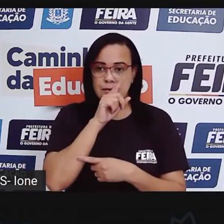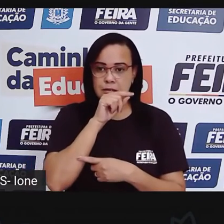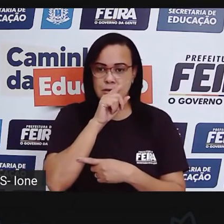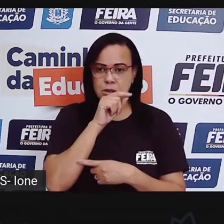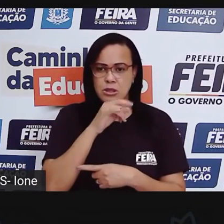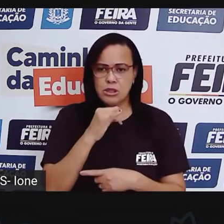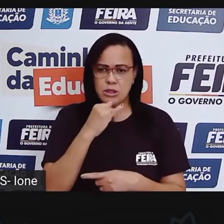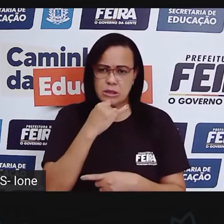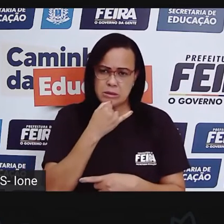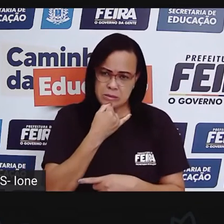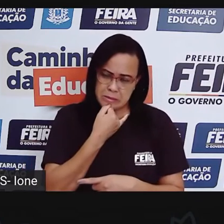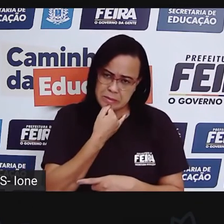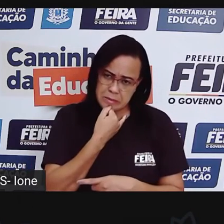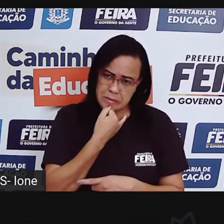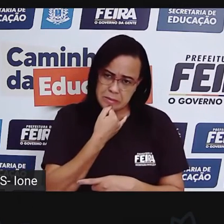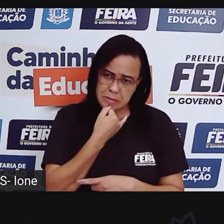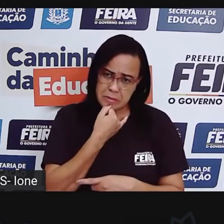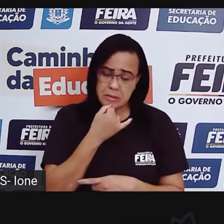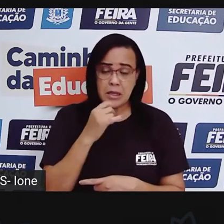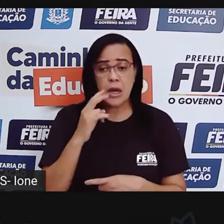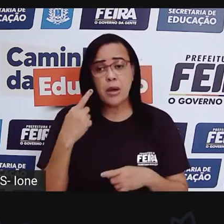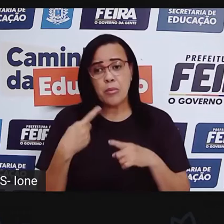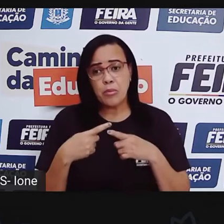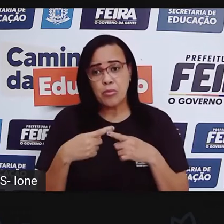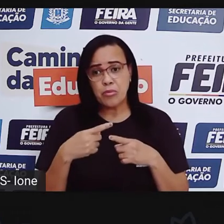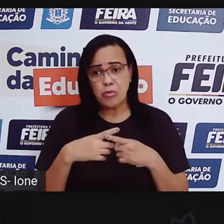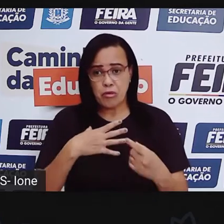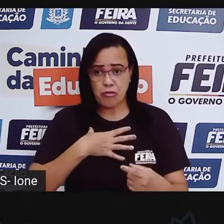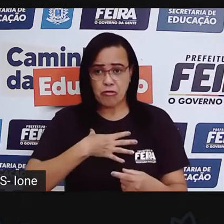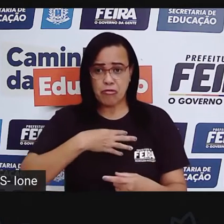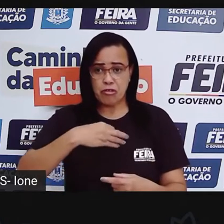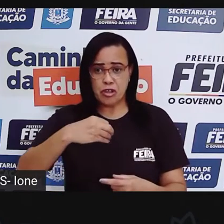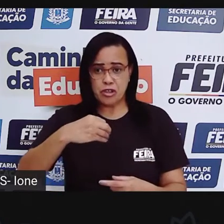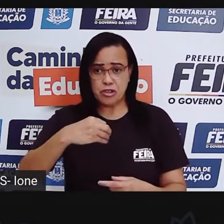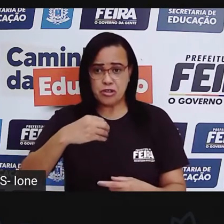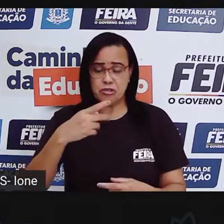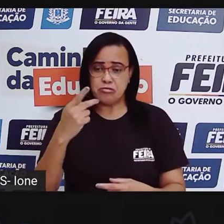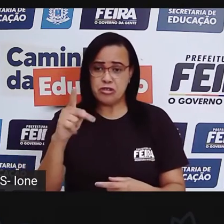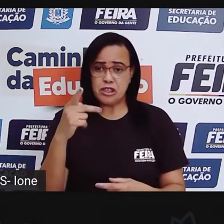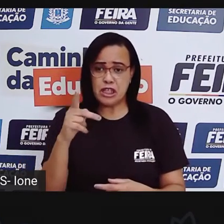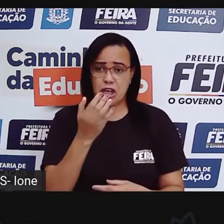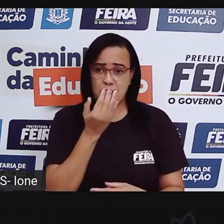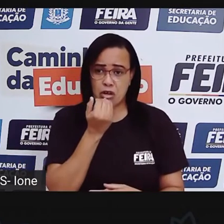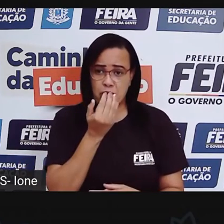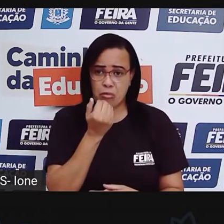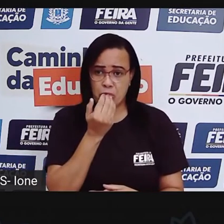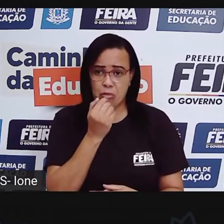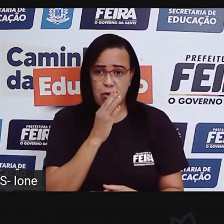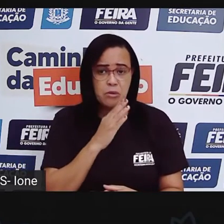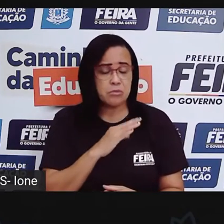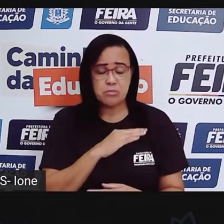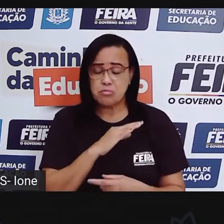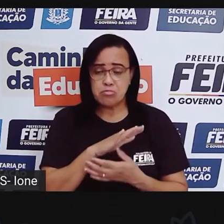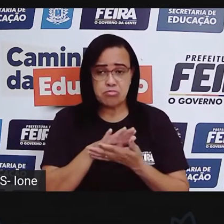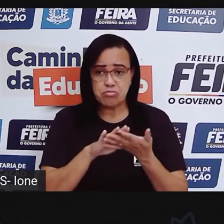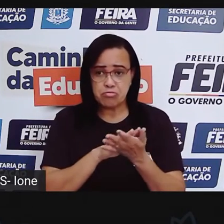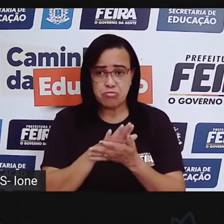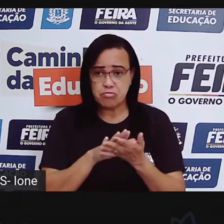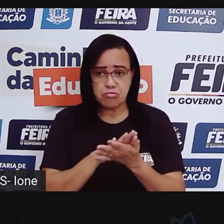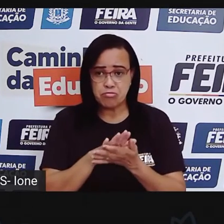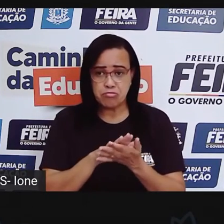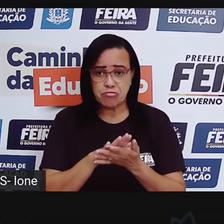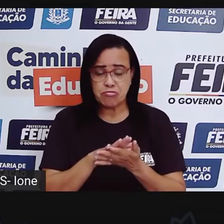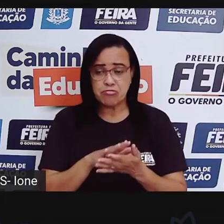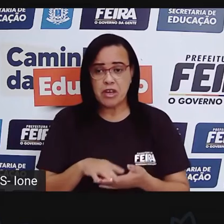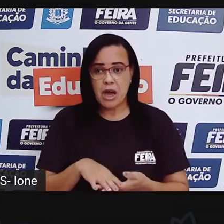tristinha, sem conseguir levar as minhocas para ela, né? E o cachorro fica assim, né, tranquilo, achando que fez uma